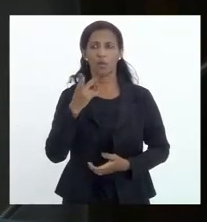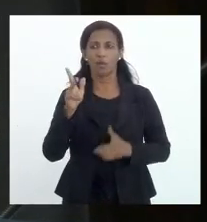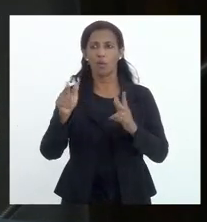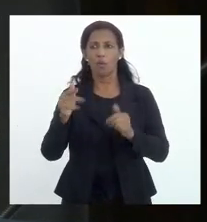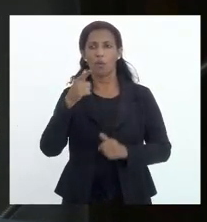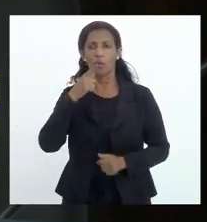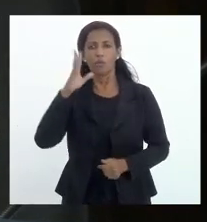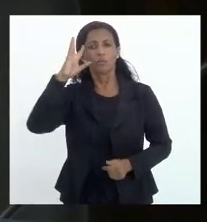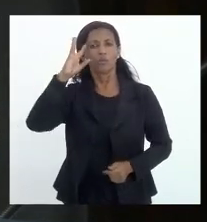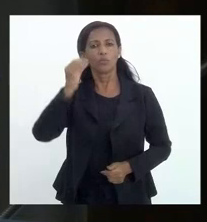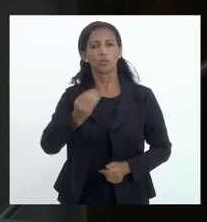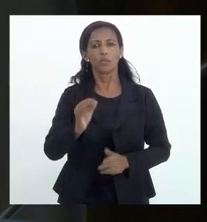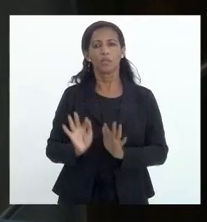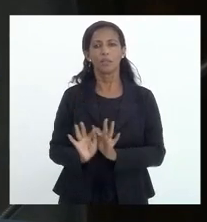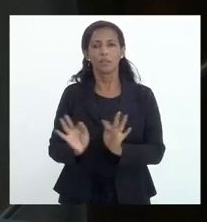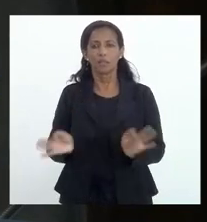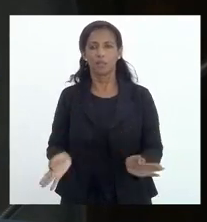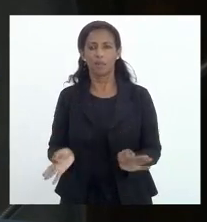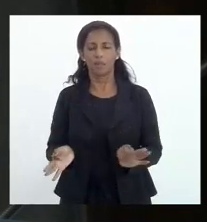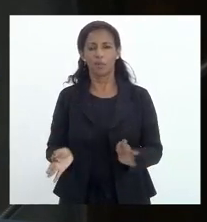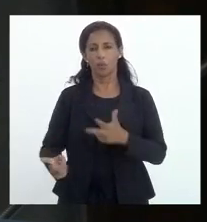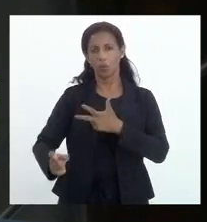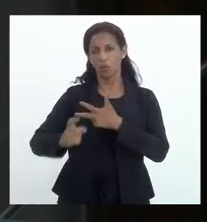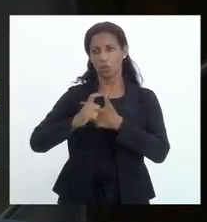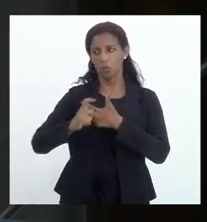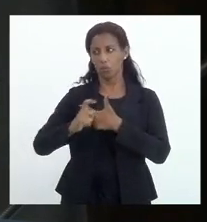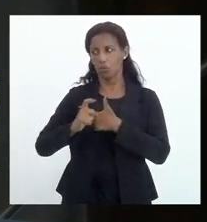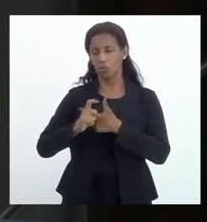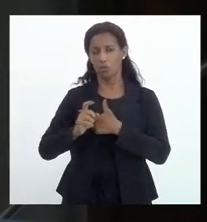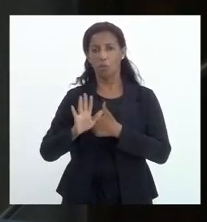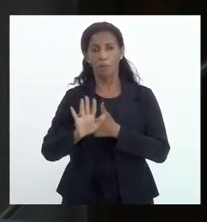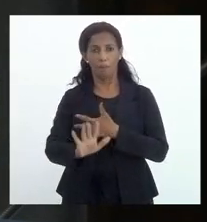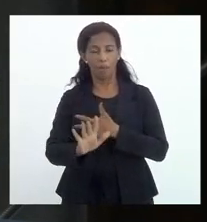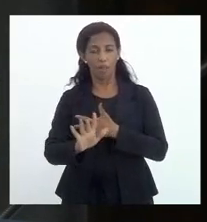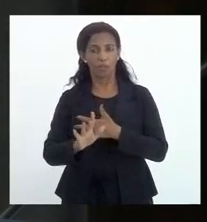seja uma solução simplesmente do executivo, mas que